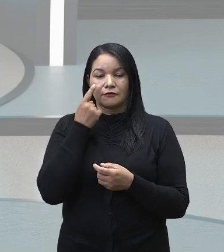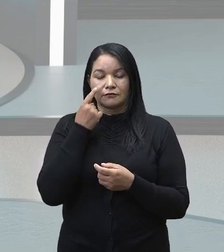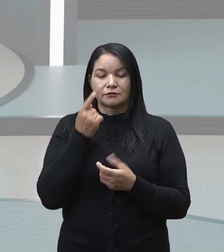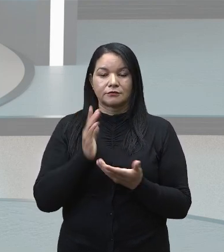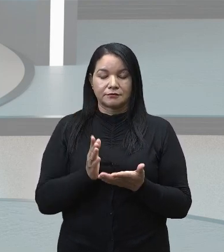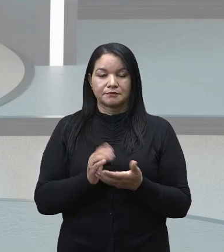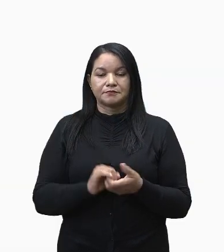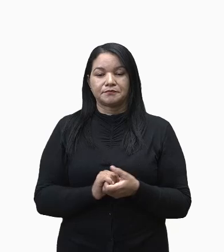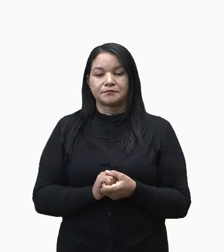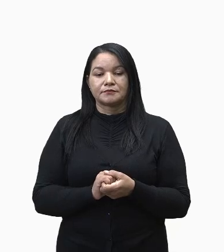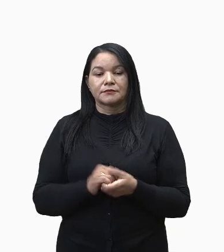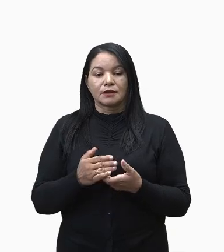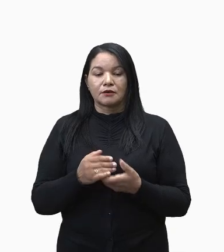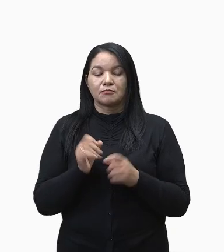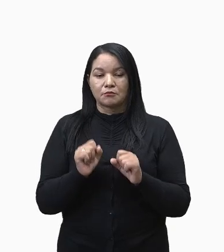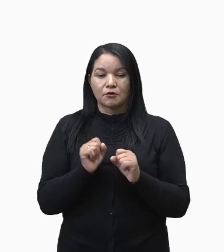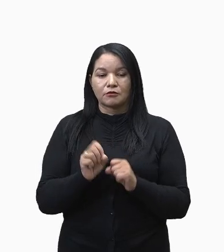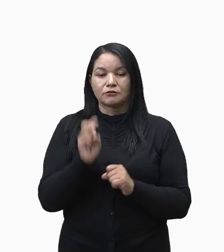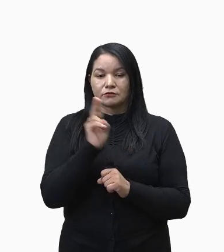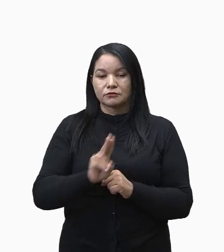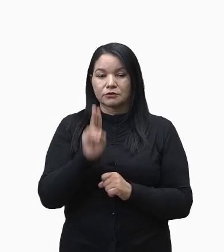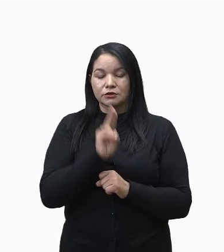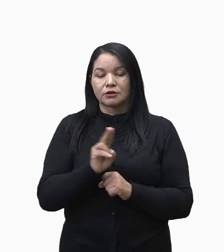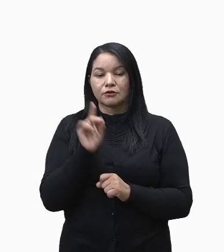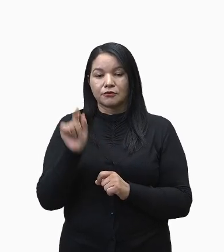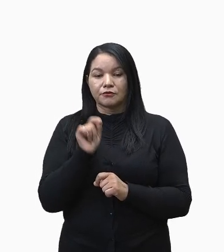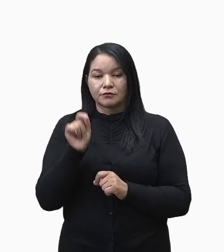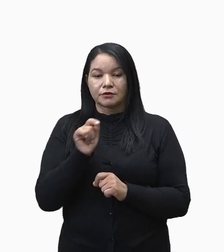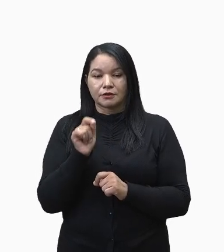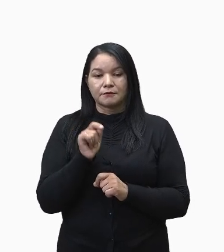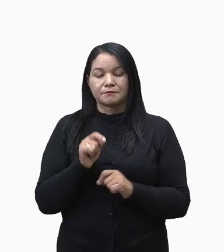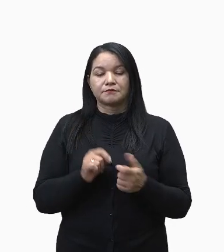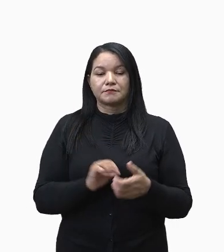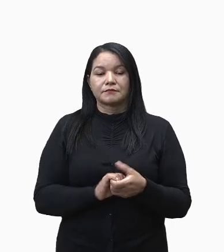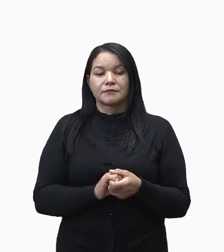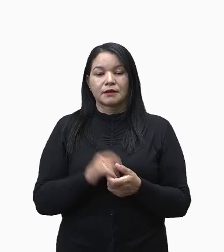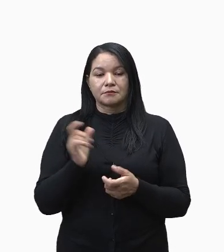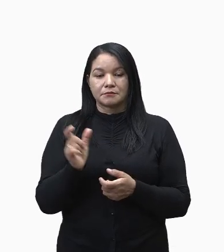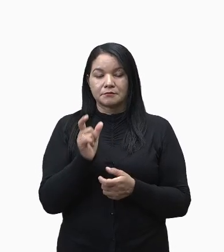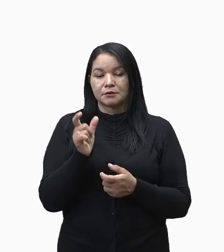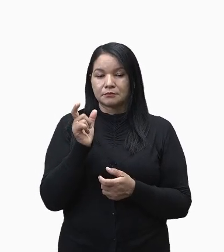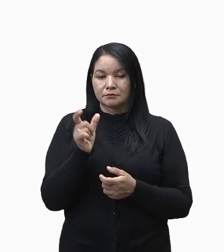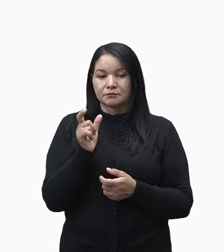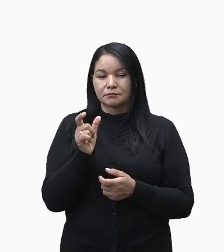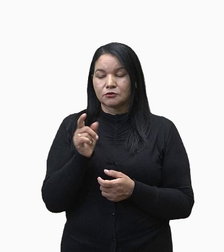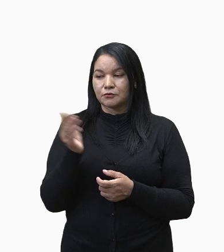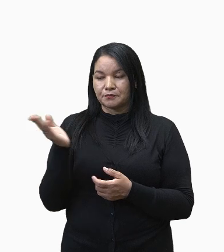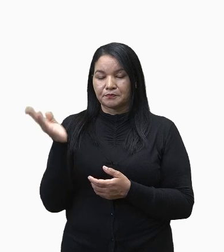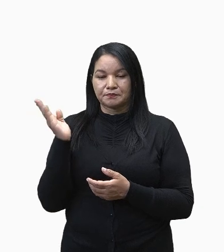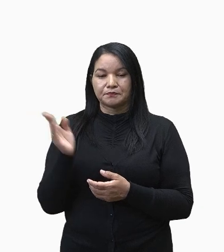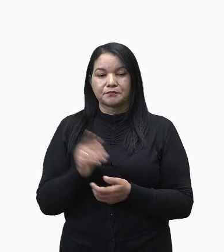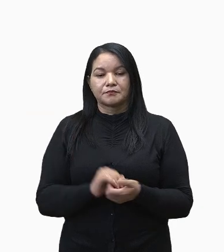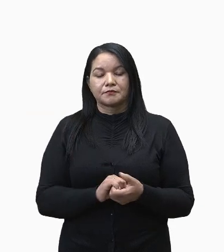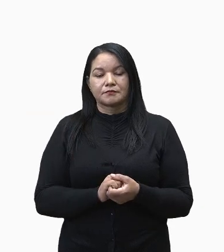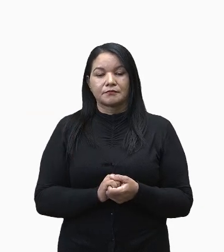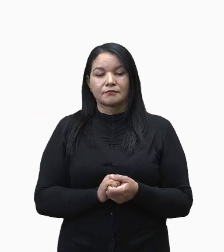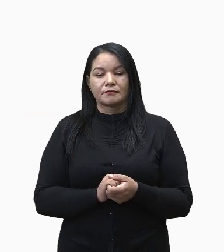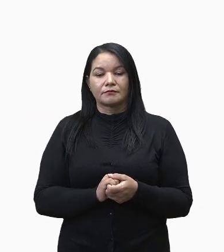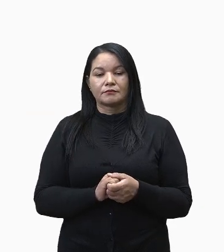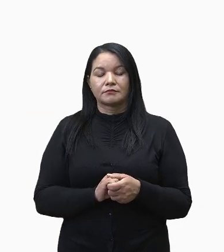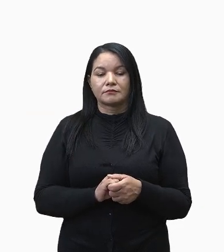podemos utilizar, por exemplo, a prosopografia, tá bom? Então, vamos ler o texto que fala